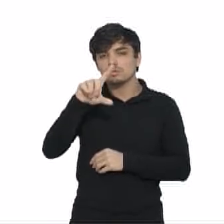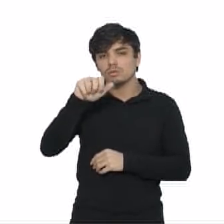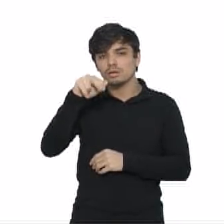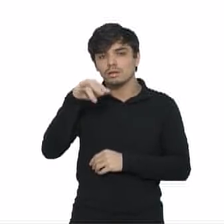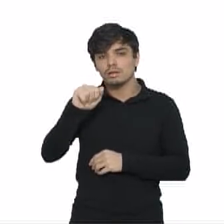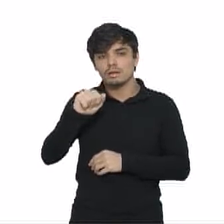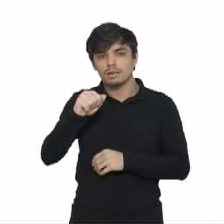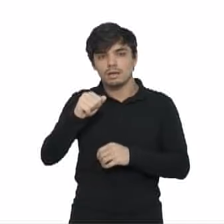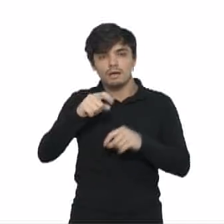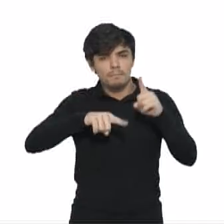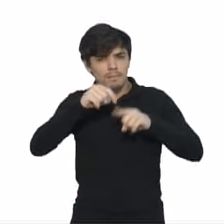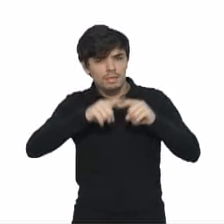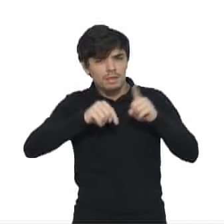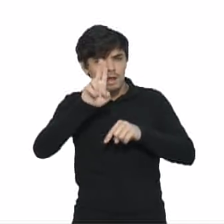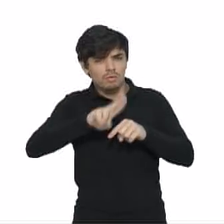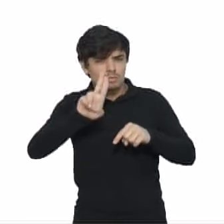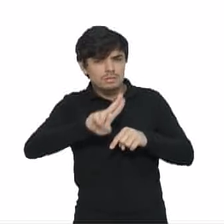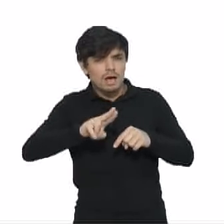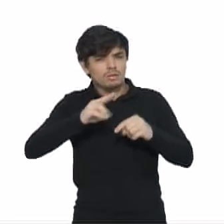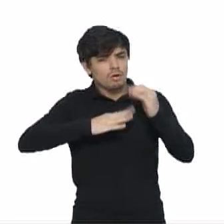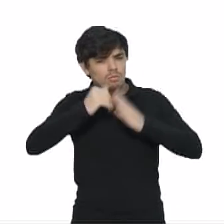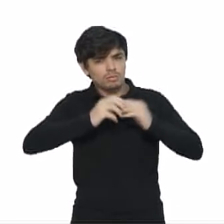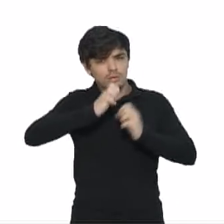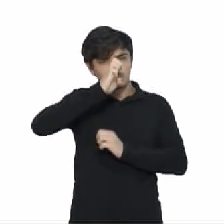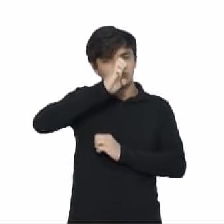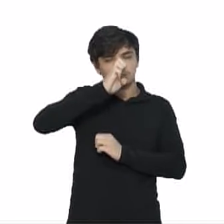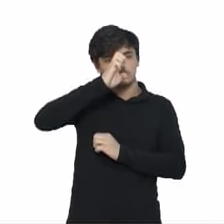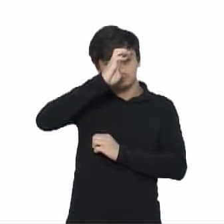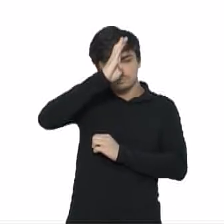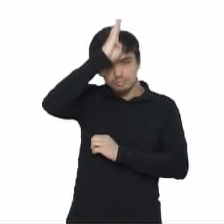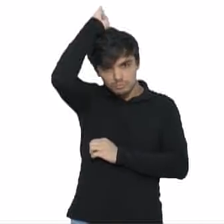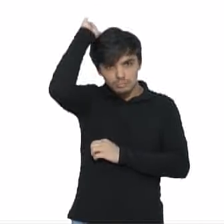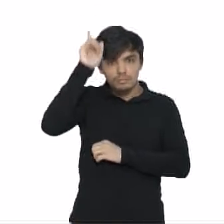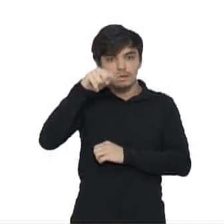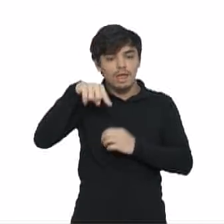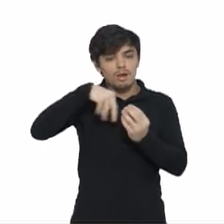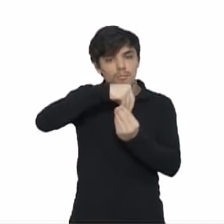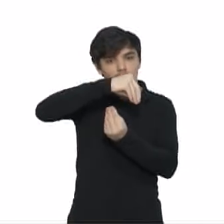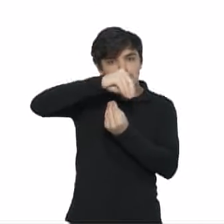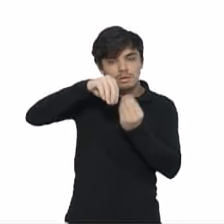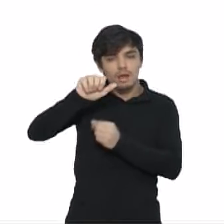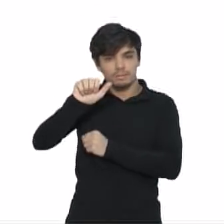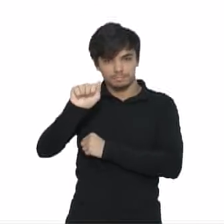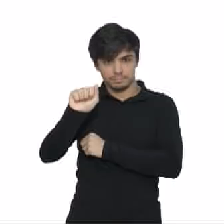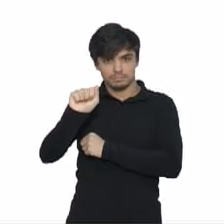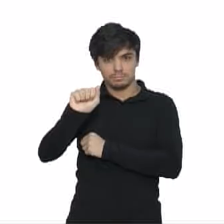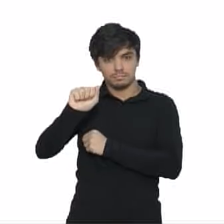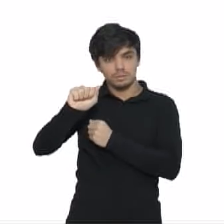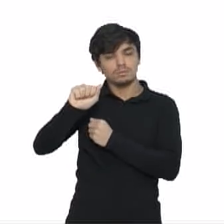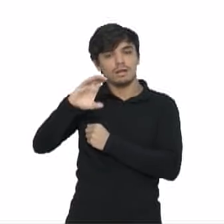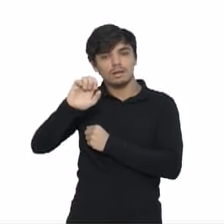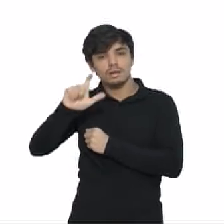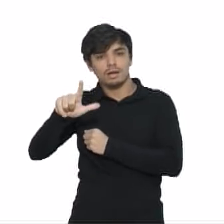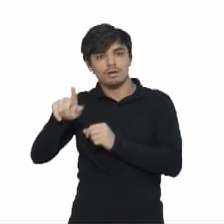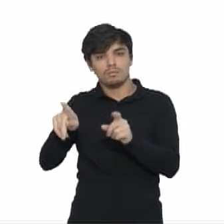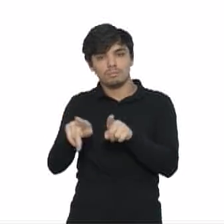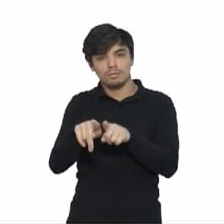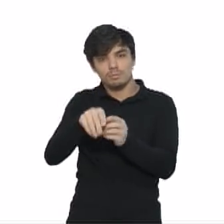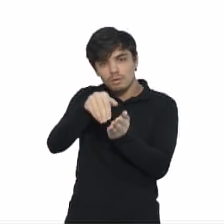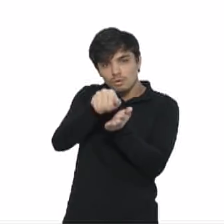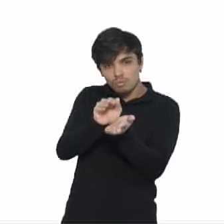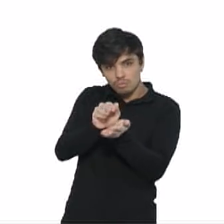Material utilizado nas construções romanas? Letra A, era uma mistura de cal com massa proveniente das conchas